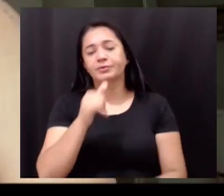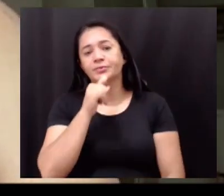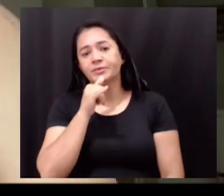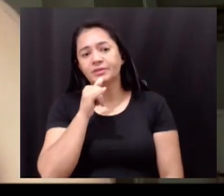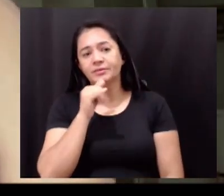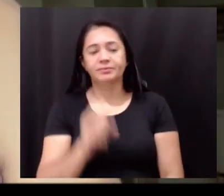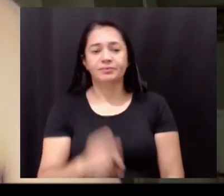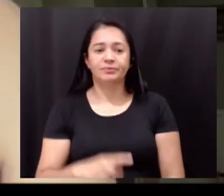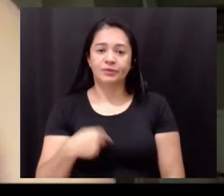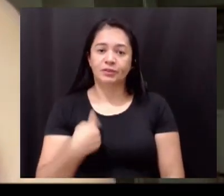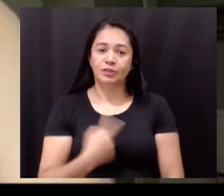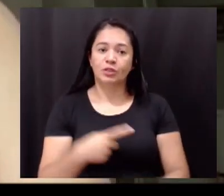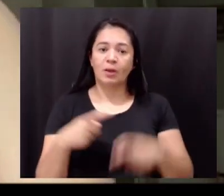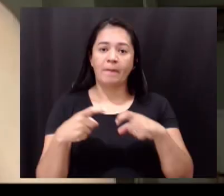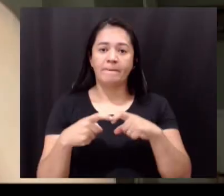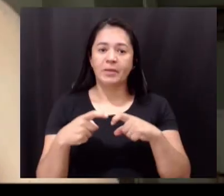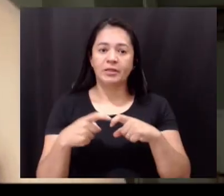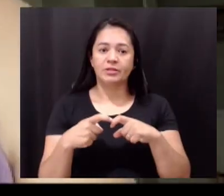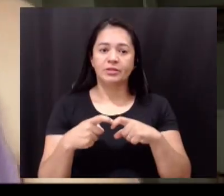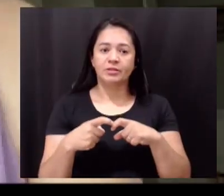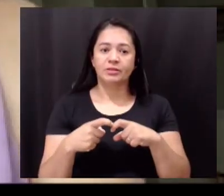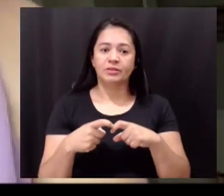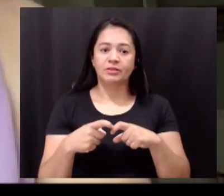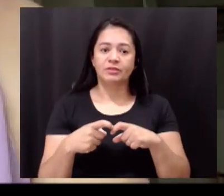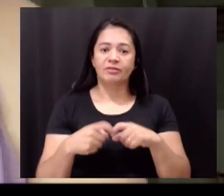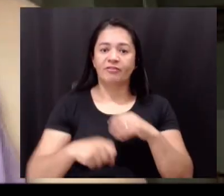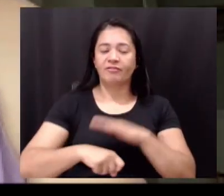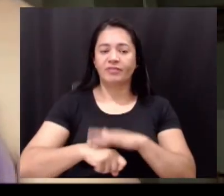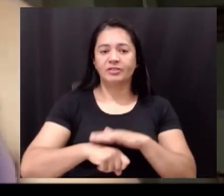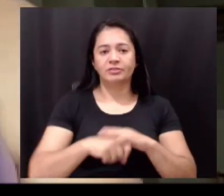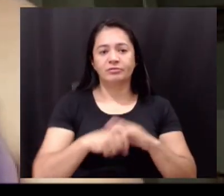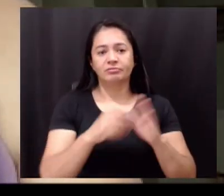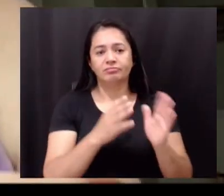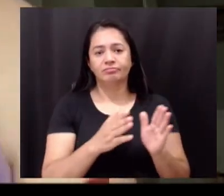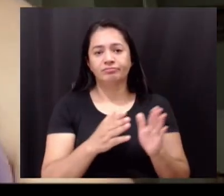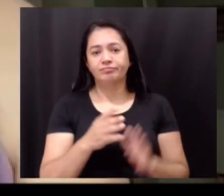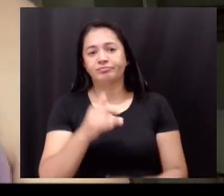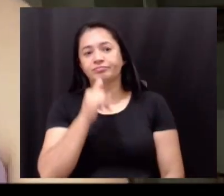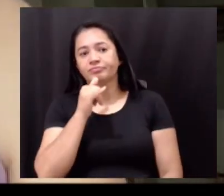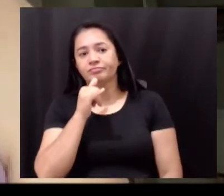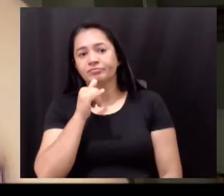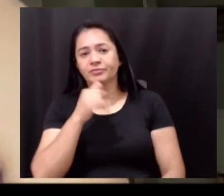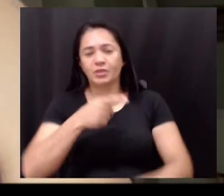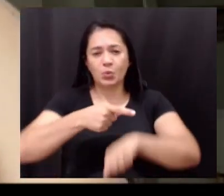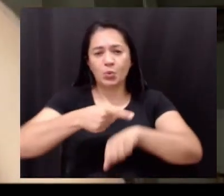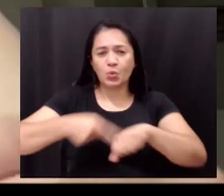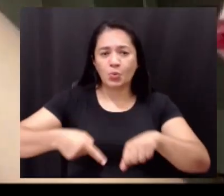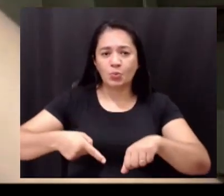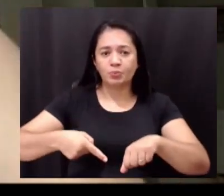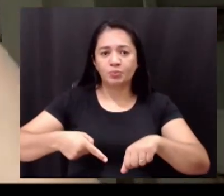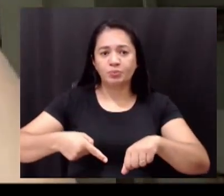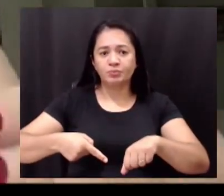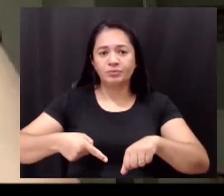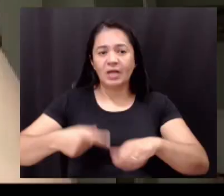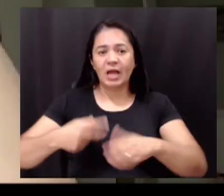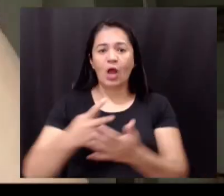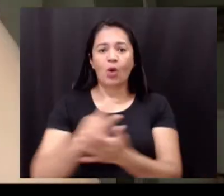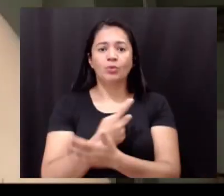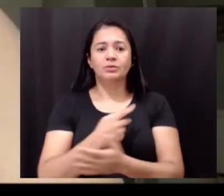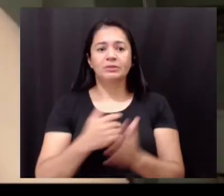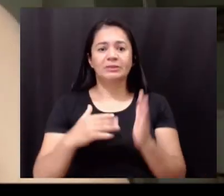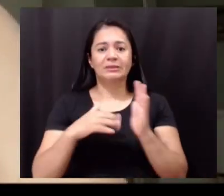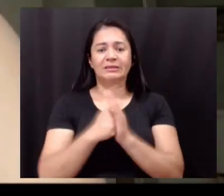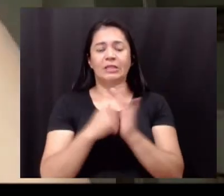médicos, quando estamos fazendo algum procedimento, por exemplo, nos cortamos, acontece algum acidente, tive contato com o